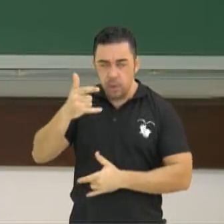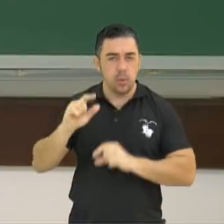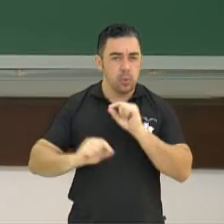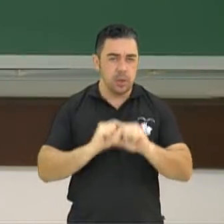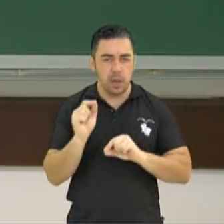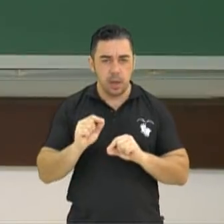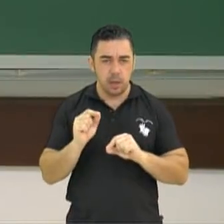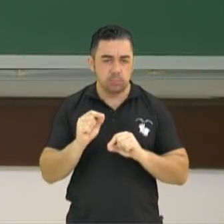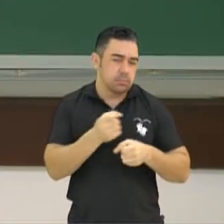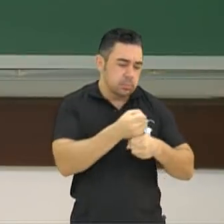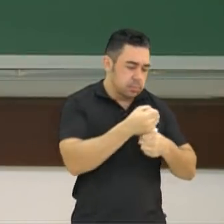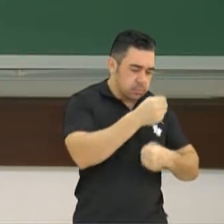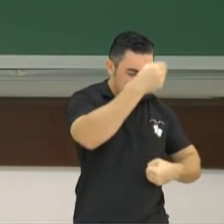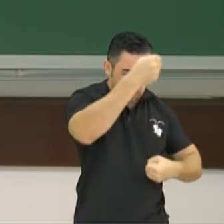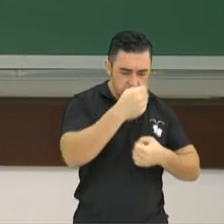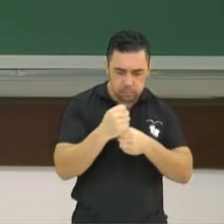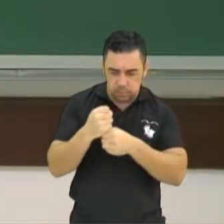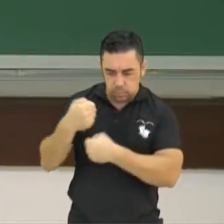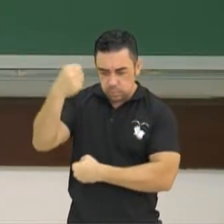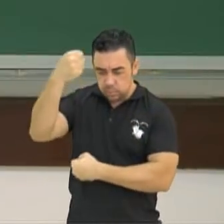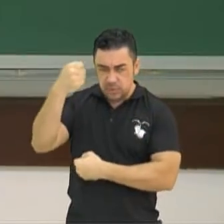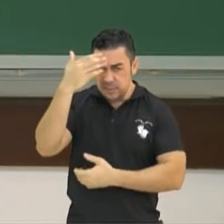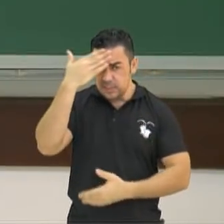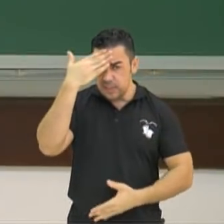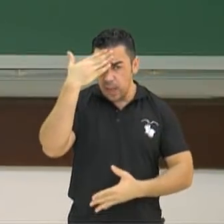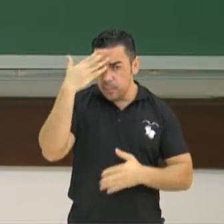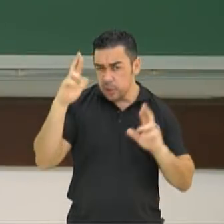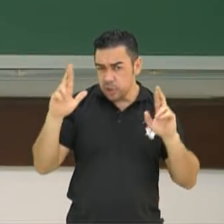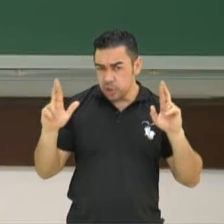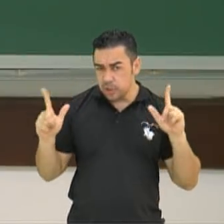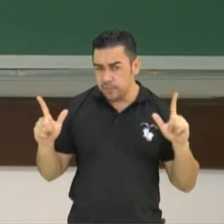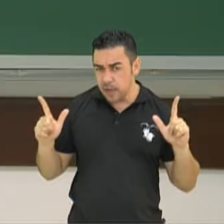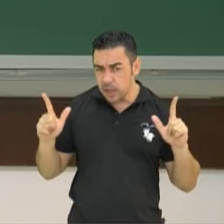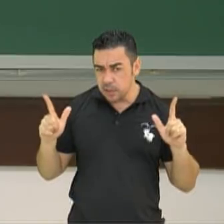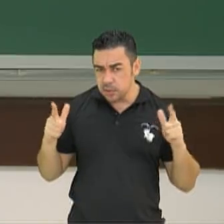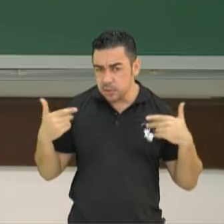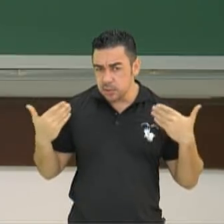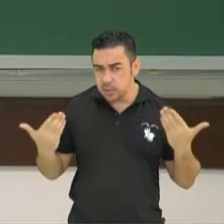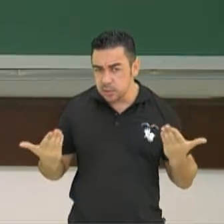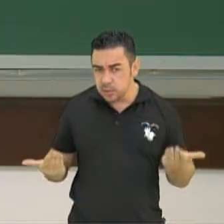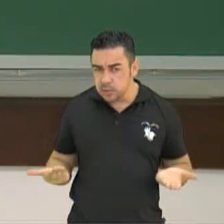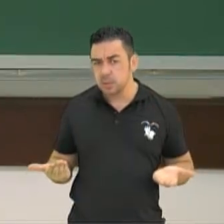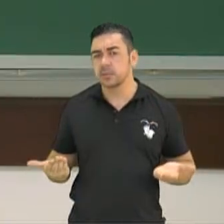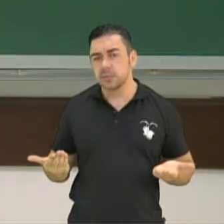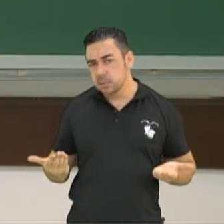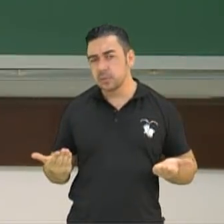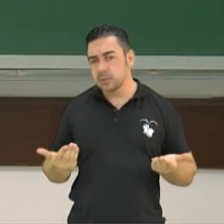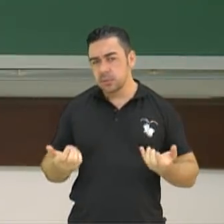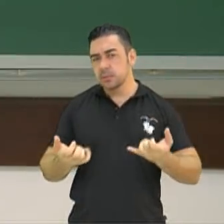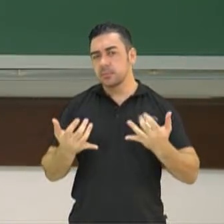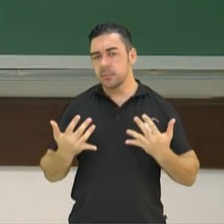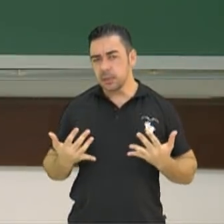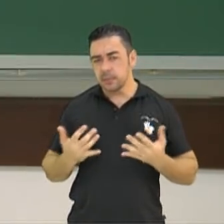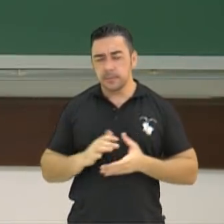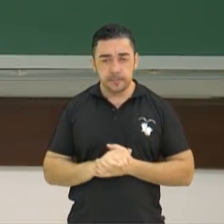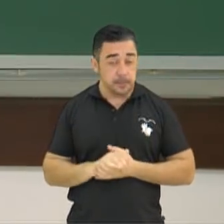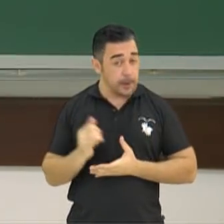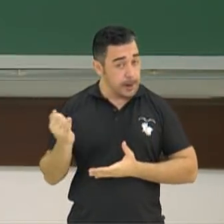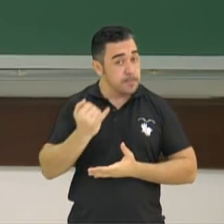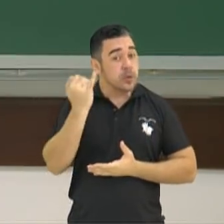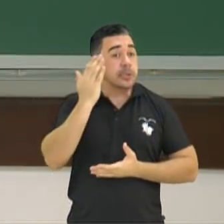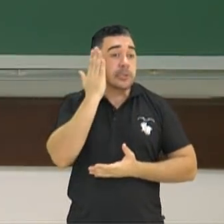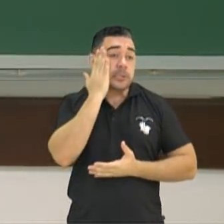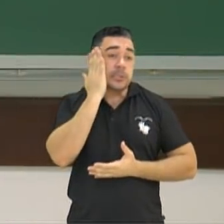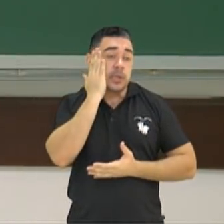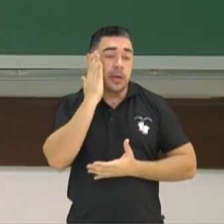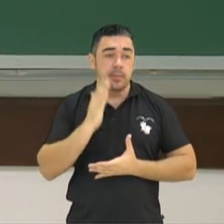ou invertebrado? Você sabe diferenciar, mas você sabe me dizer qual é a característica que diz que ele é vertebrado ou invertebrado? Isso é importante também,